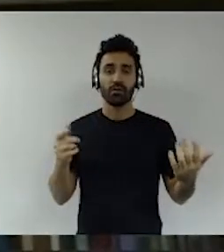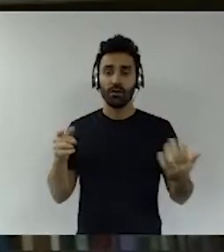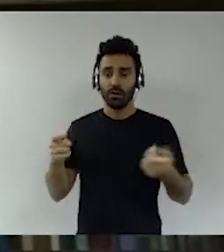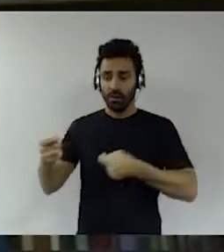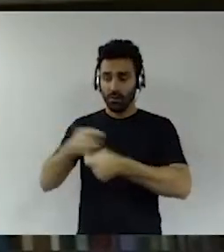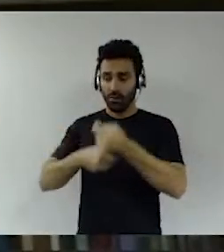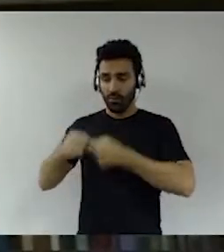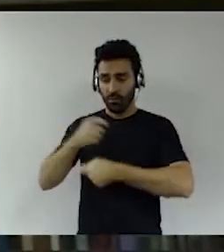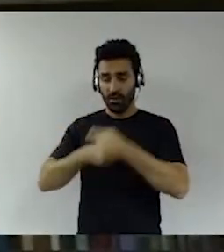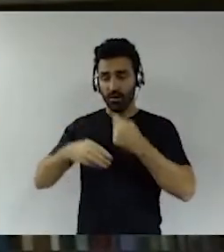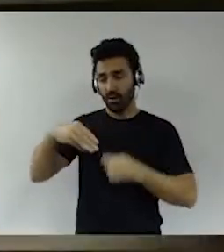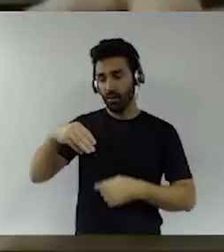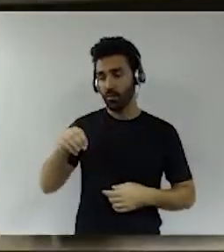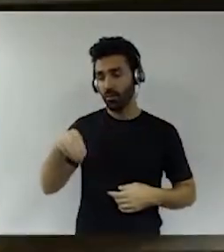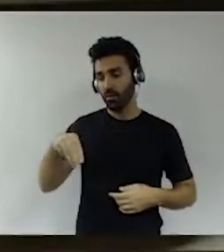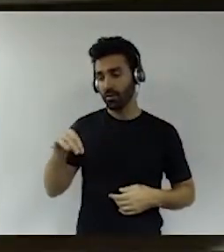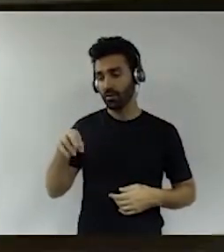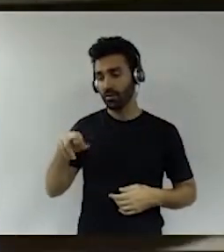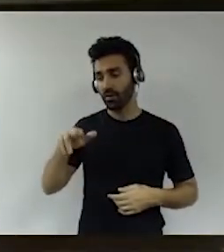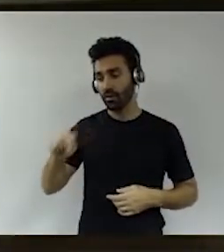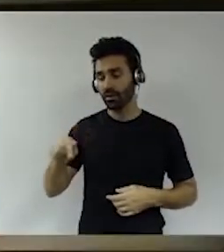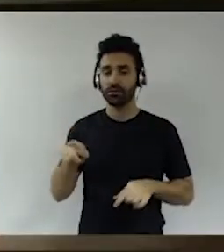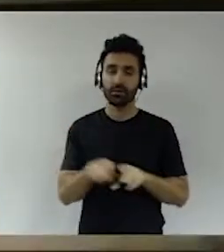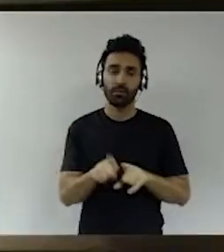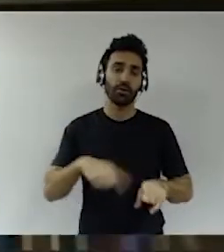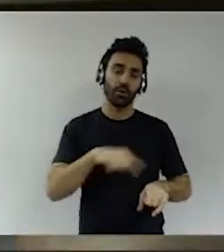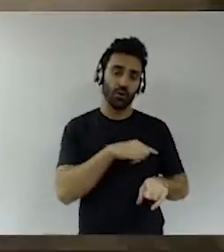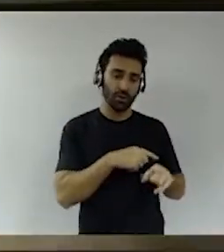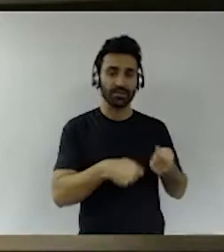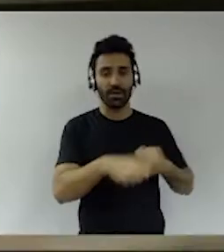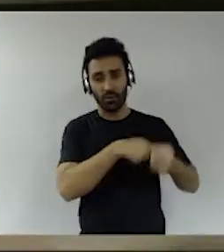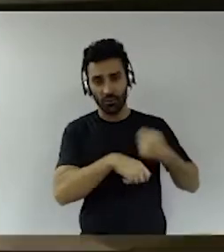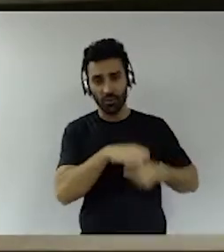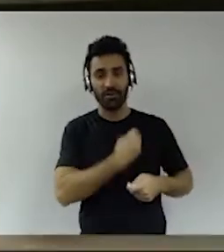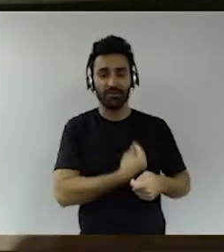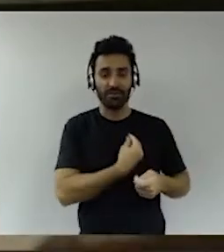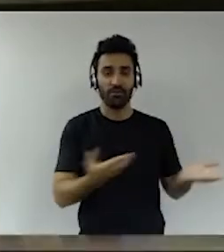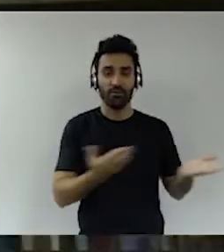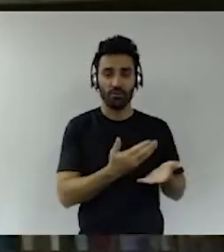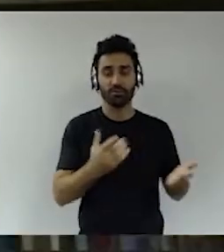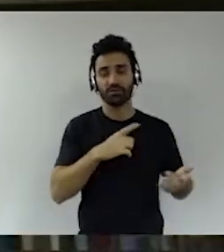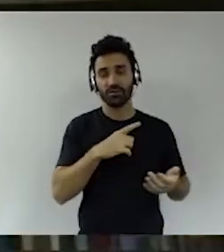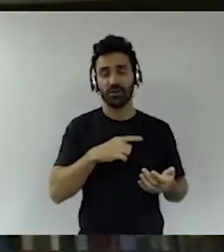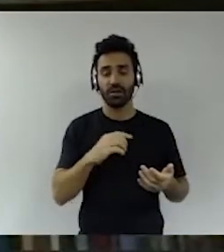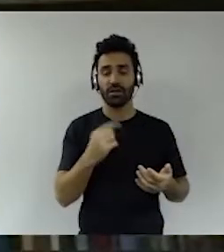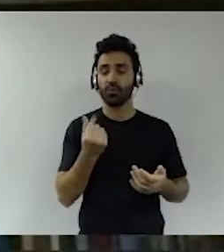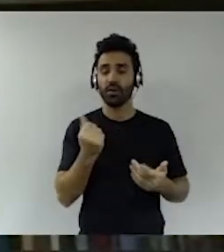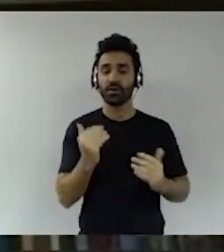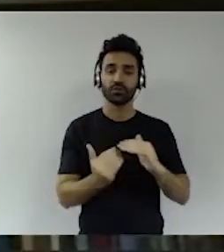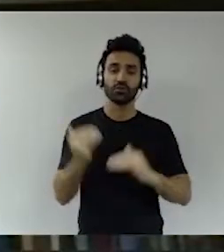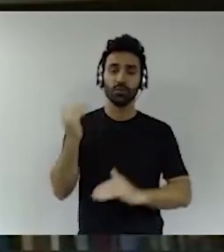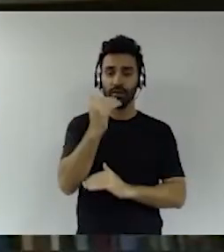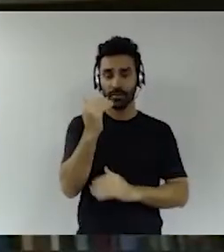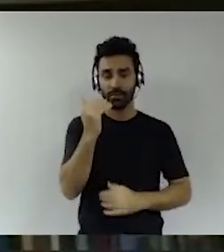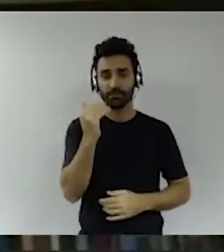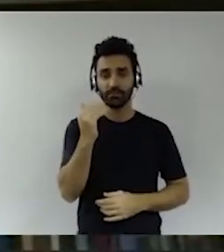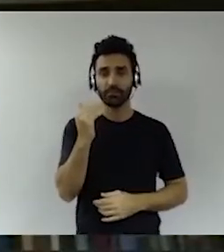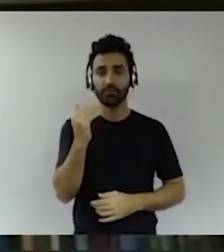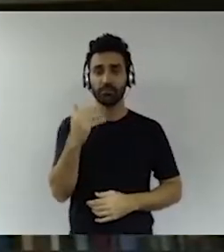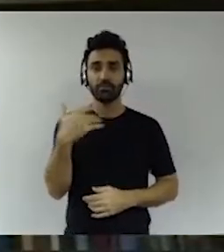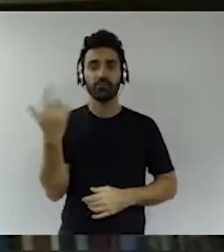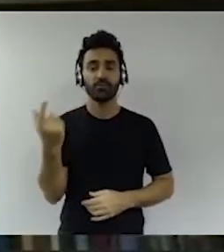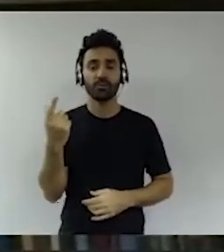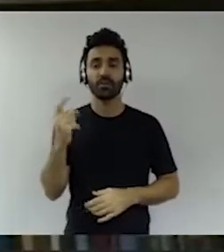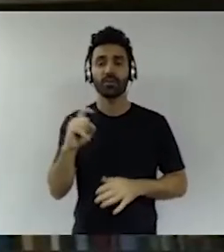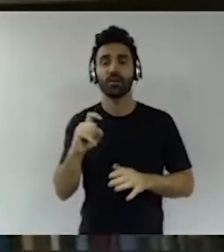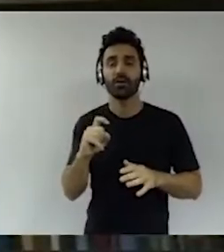economiazinha monetária doméstica e a nossa economia monetária, em que existe uma moeda soberana. Ou seja, a função dos tributos primordial